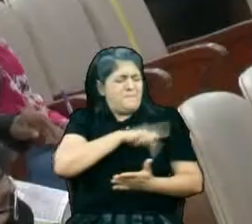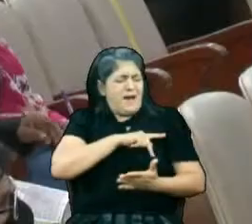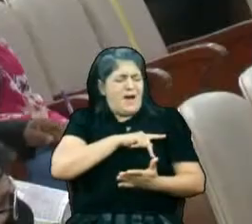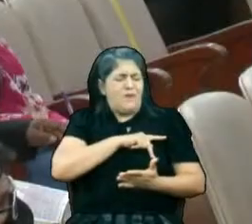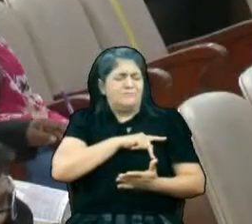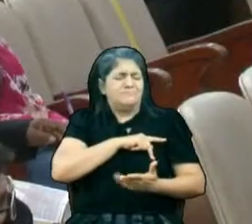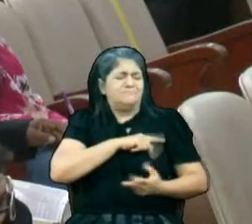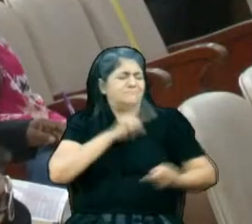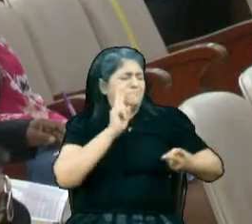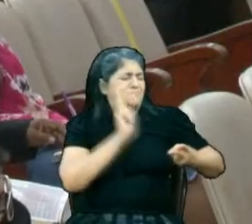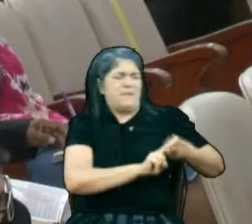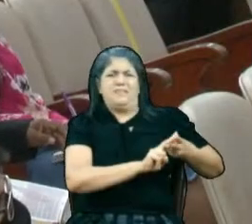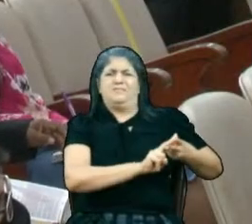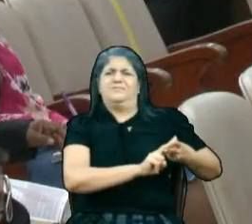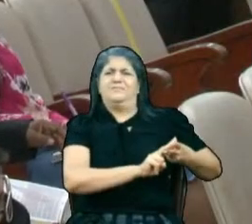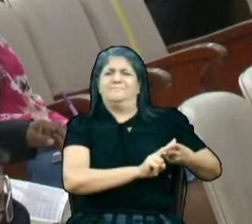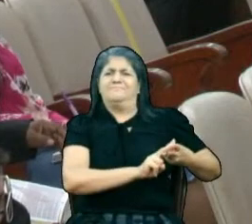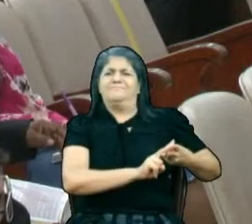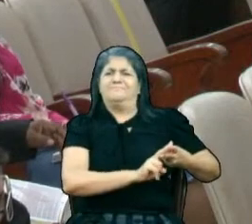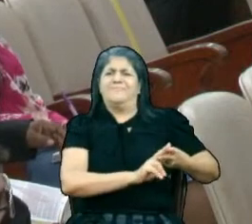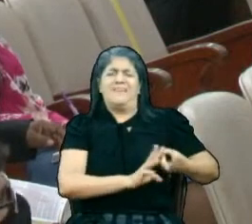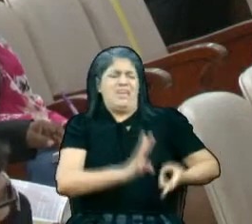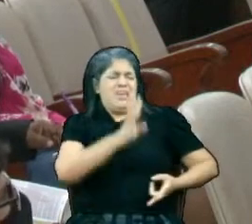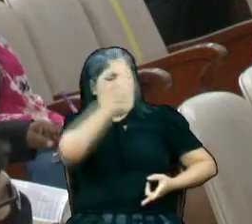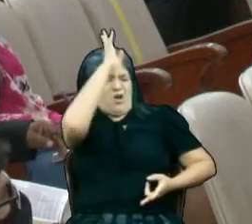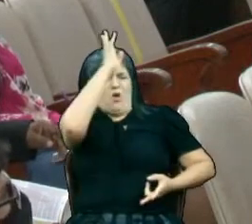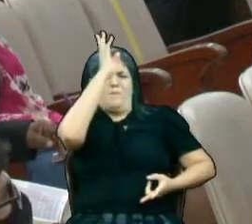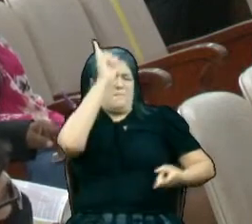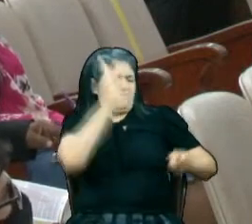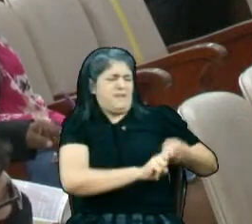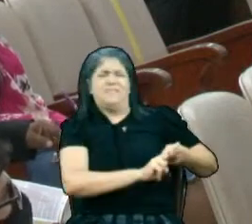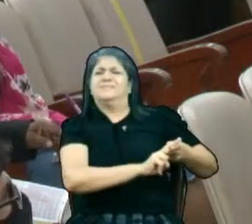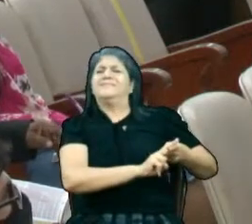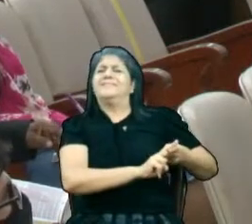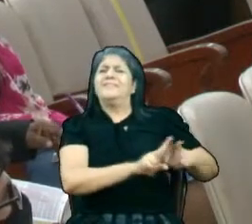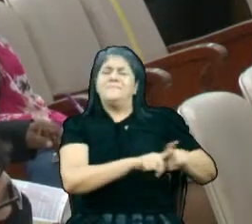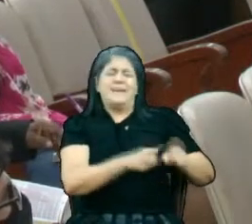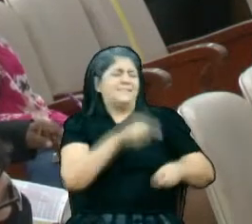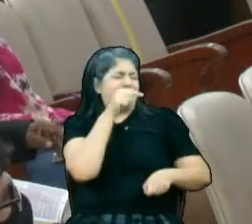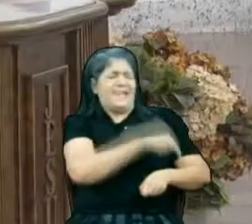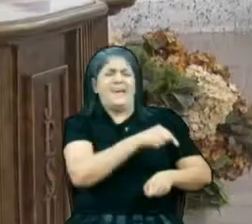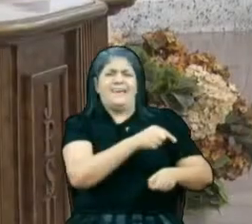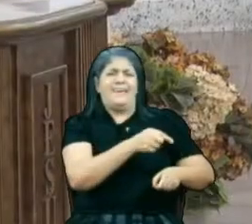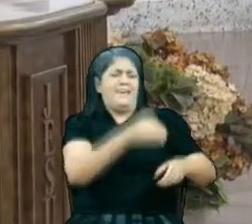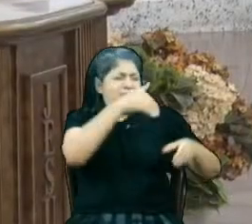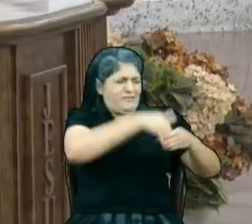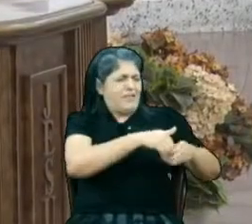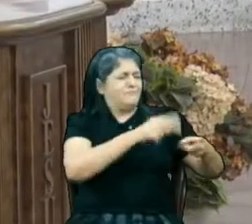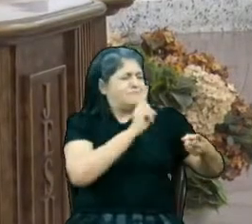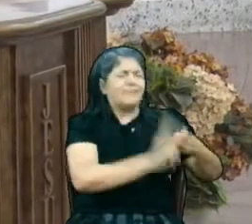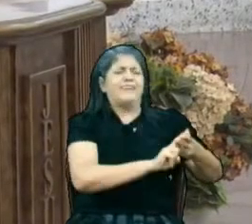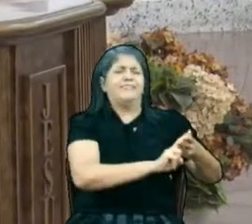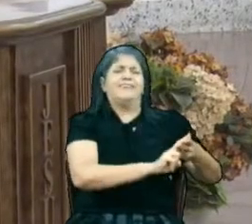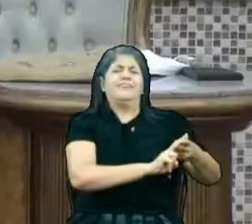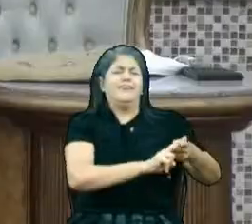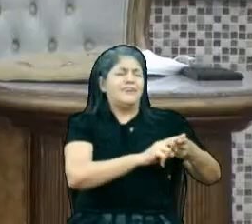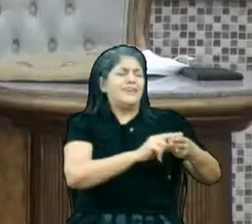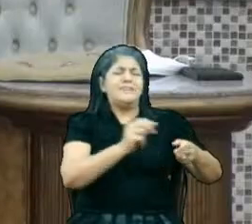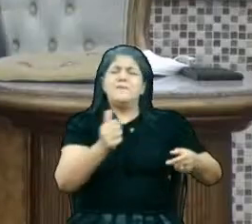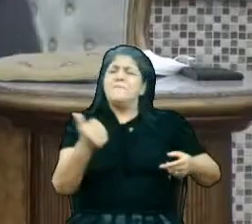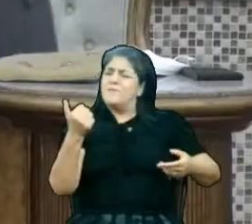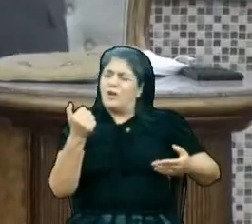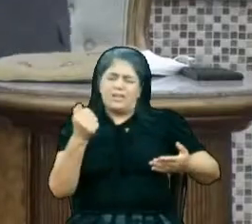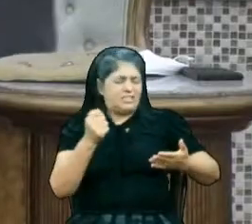estava preso lá em Roma encarcerado e ele escreve uma carta para filipos para os cães entre alegado